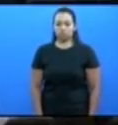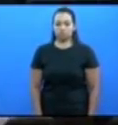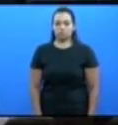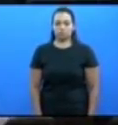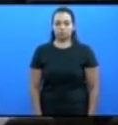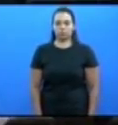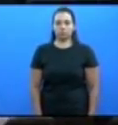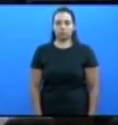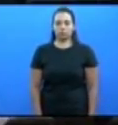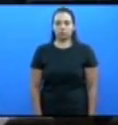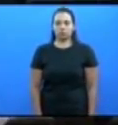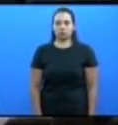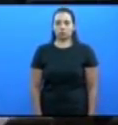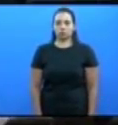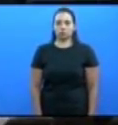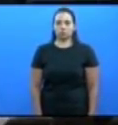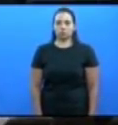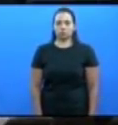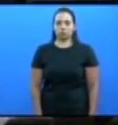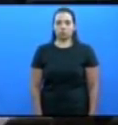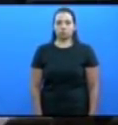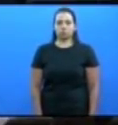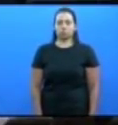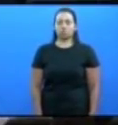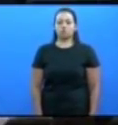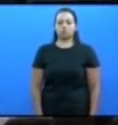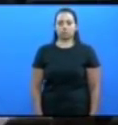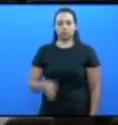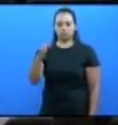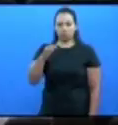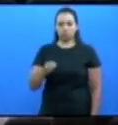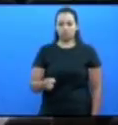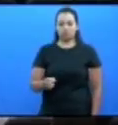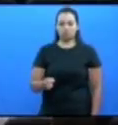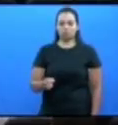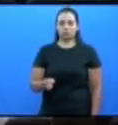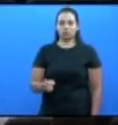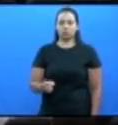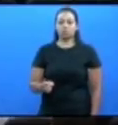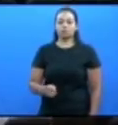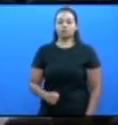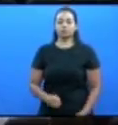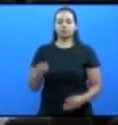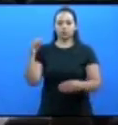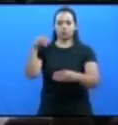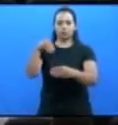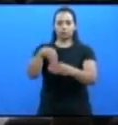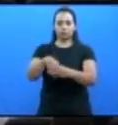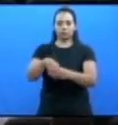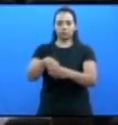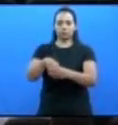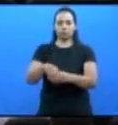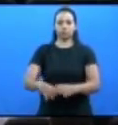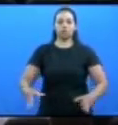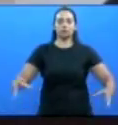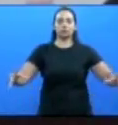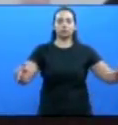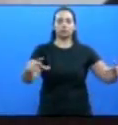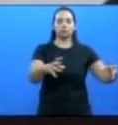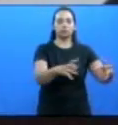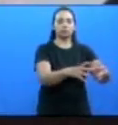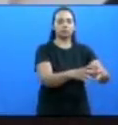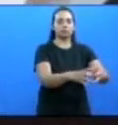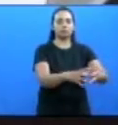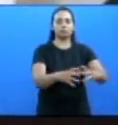do bloco. Não da proposta, eu concordo. Então está aprovada a votação em blocos,